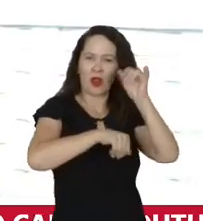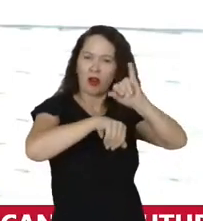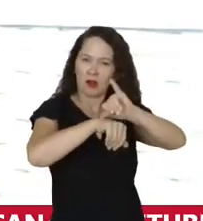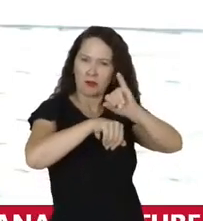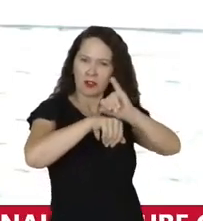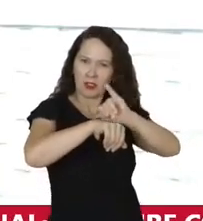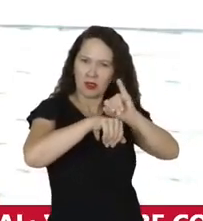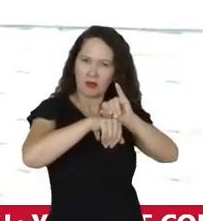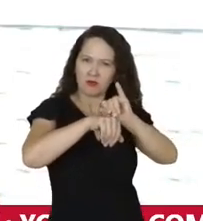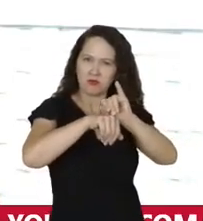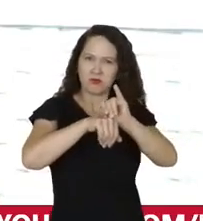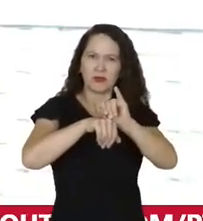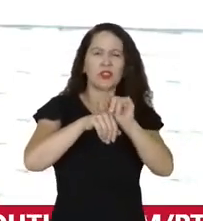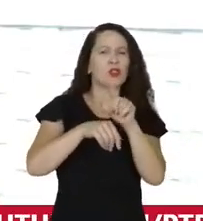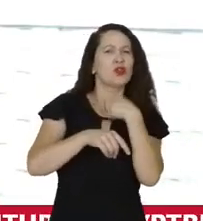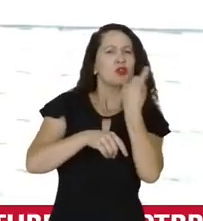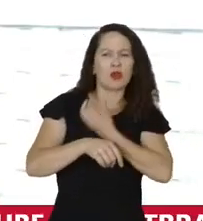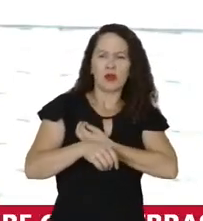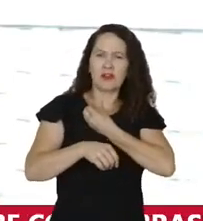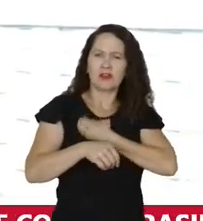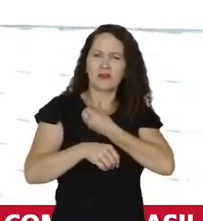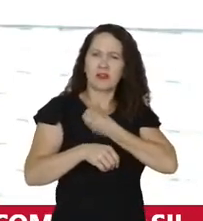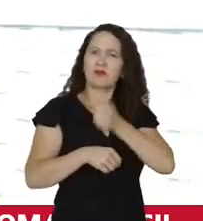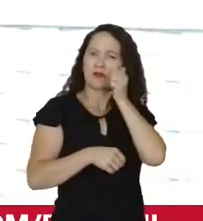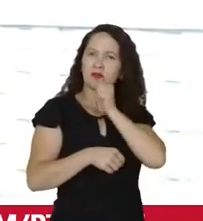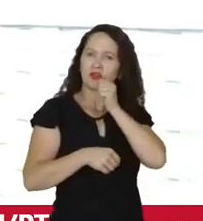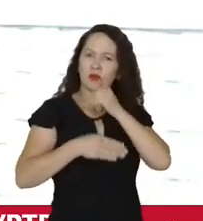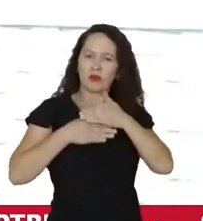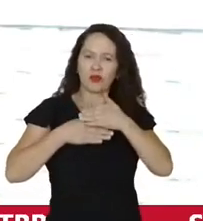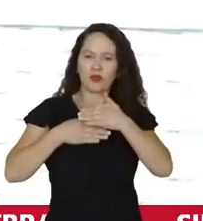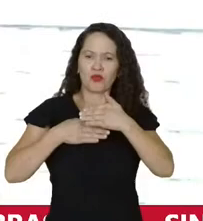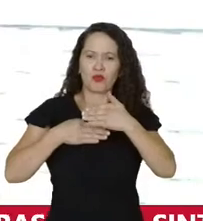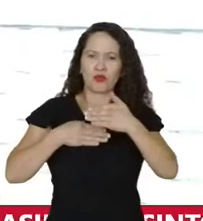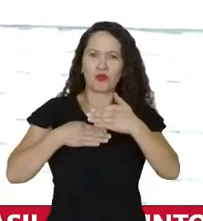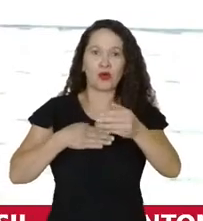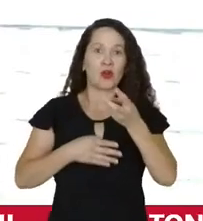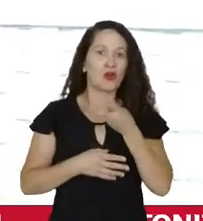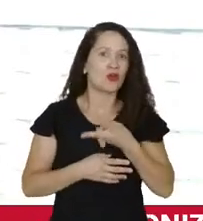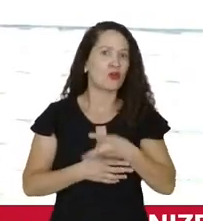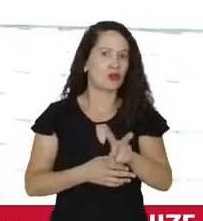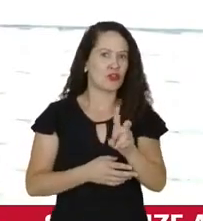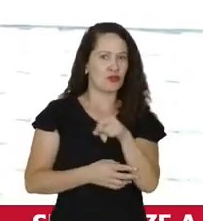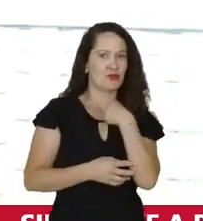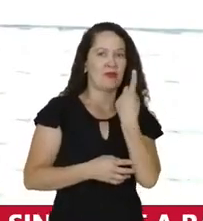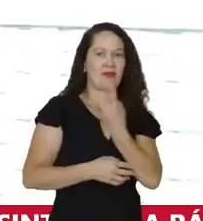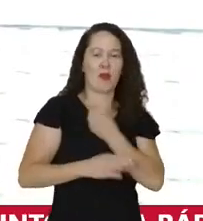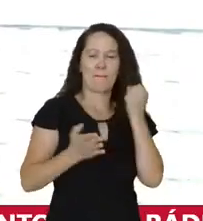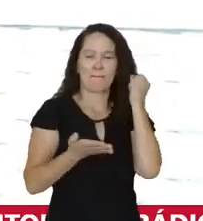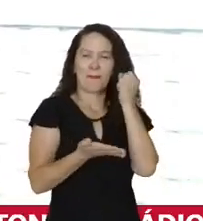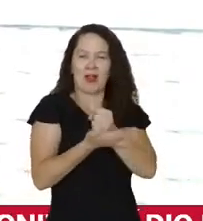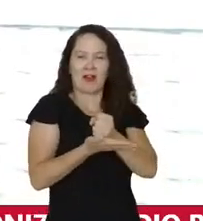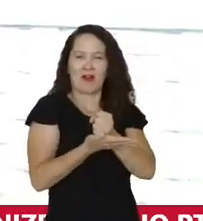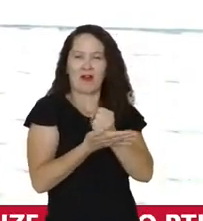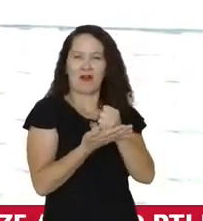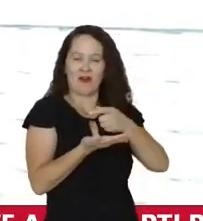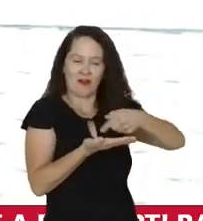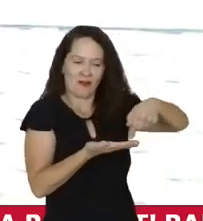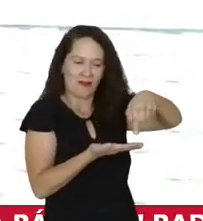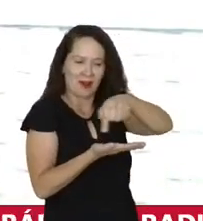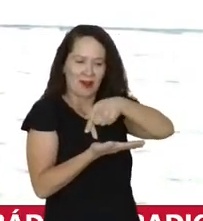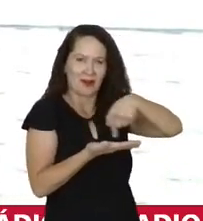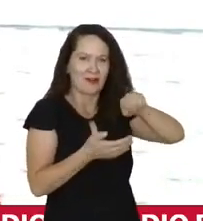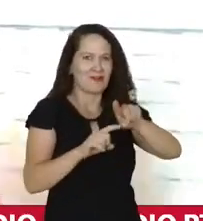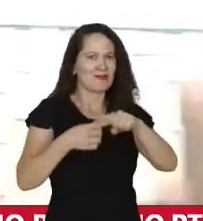essas mulheres que, ao longo desse tempo, têm transformado. Somos a Qualtune, que demarcou o terreno do Quilombo, mas não necessariamente